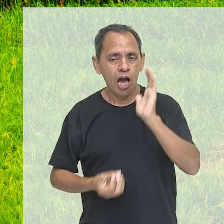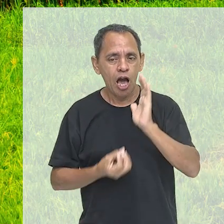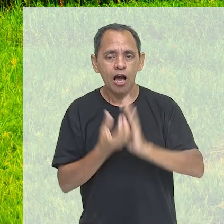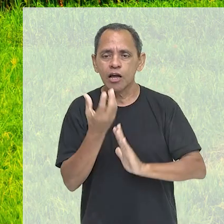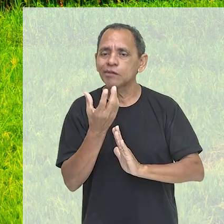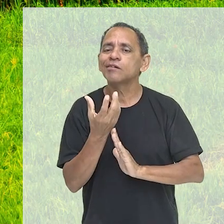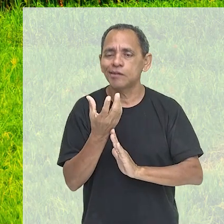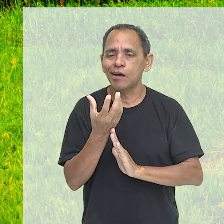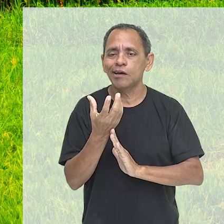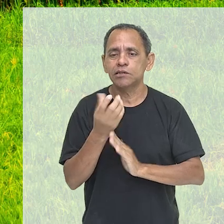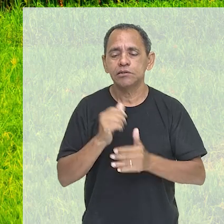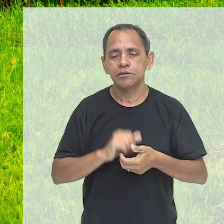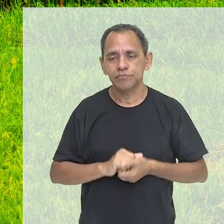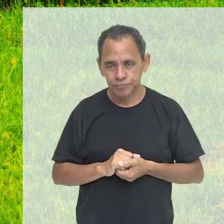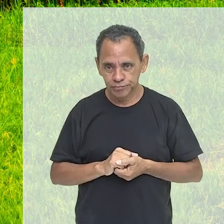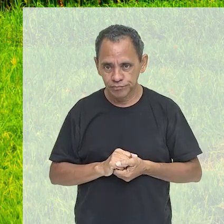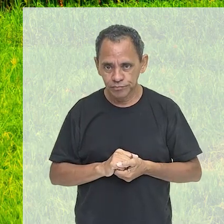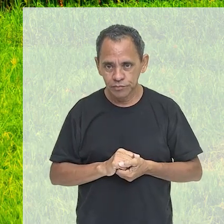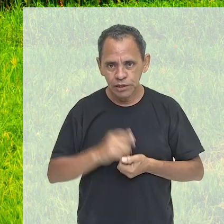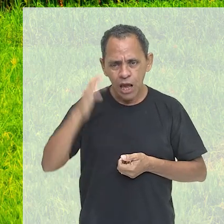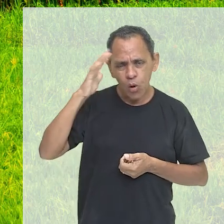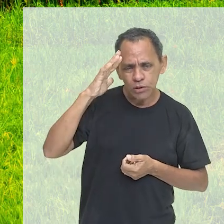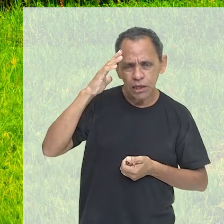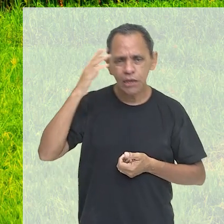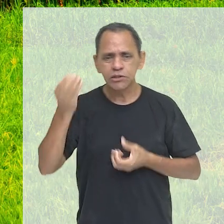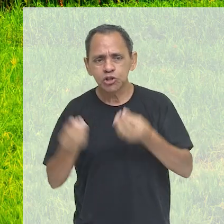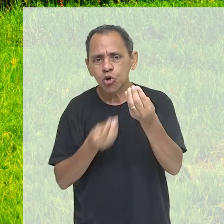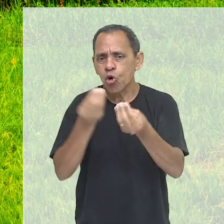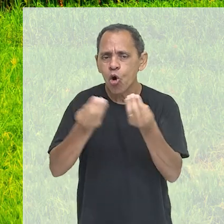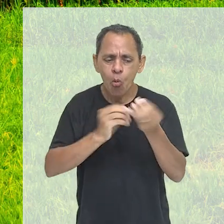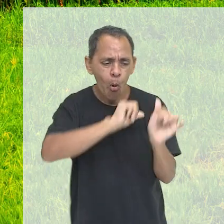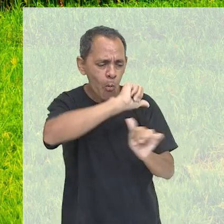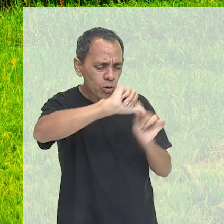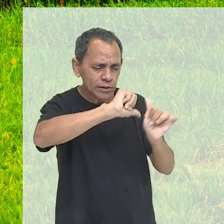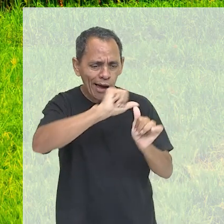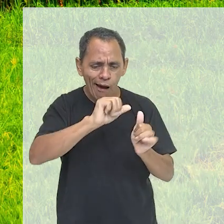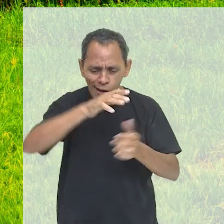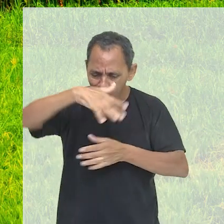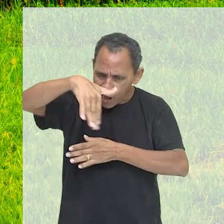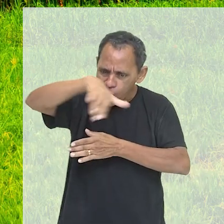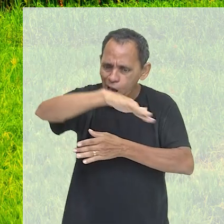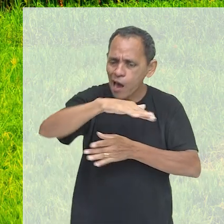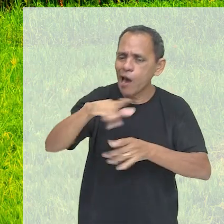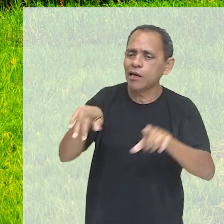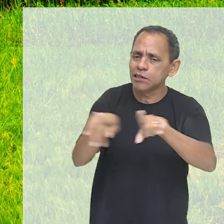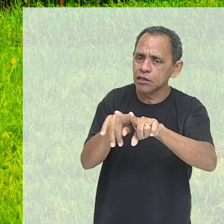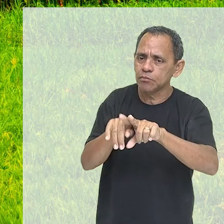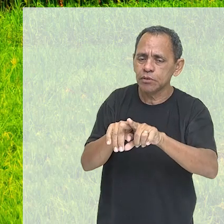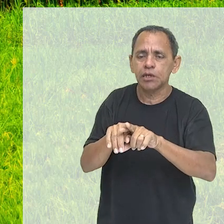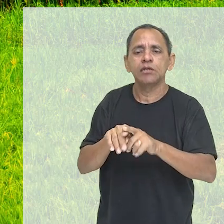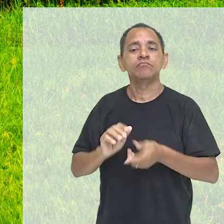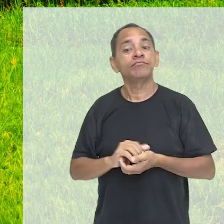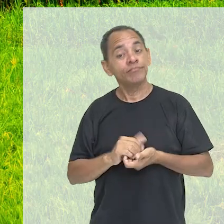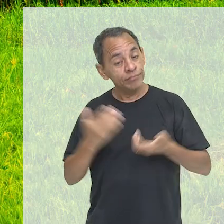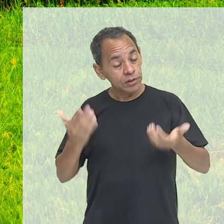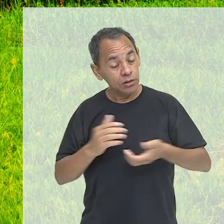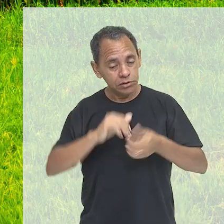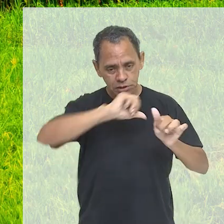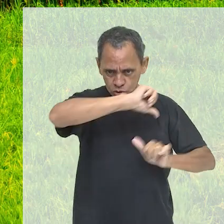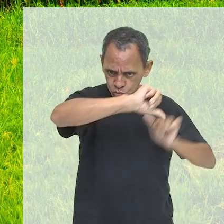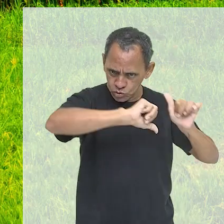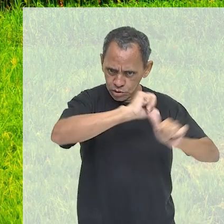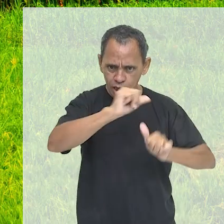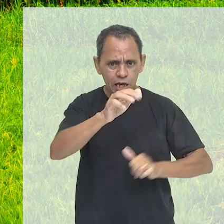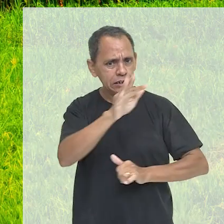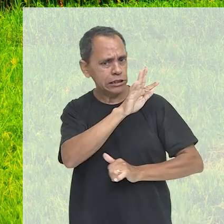né? E também começam a mudar determinadas áreas, tá? E essas mudanças aí na técnica e